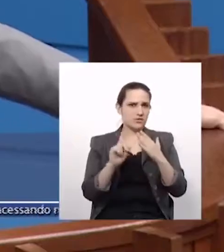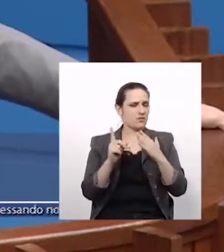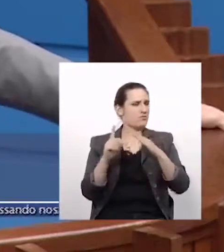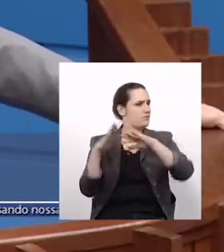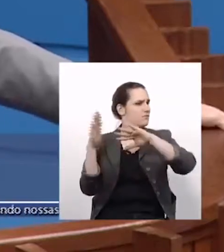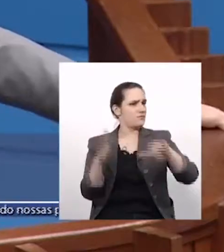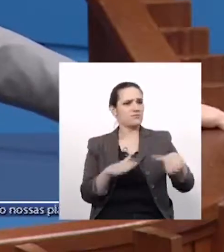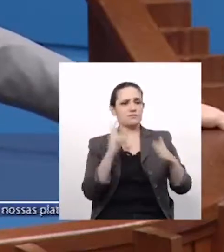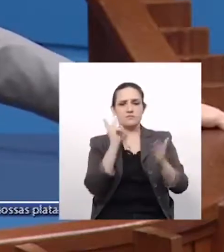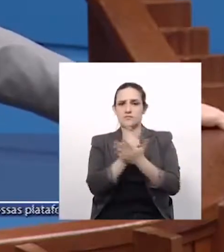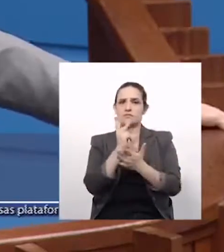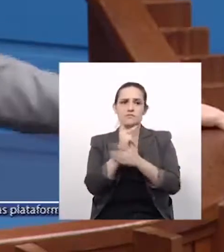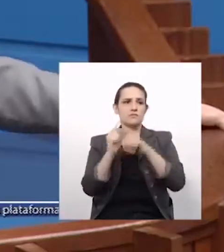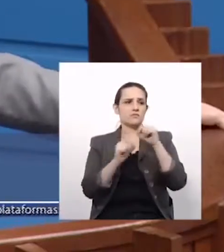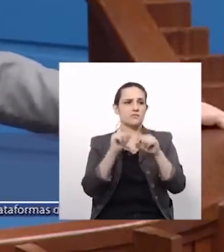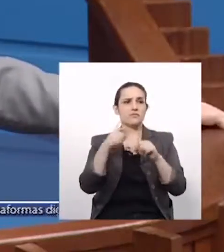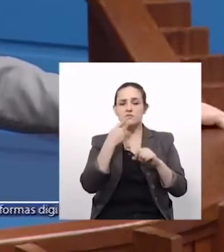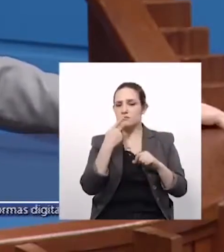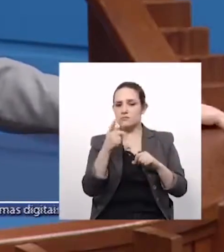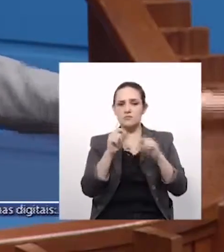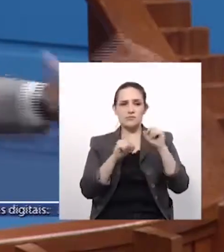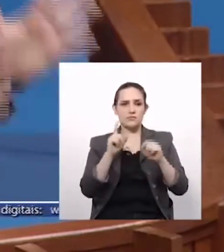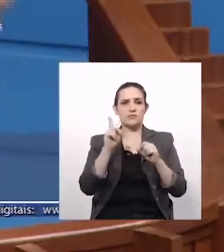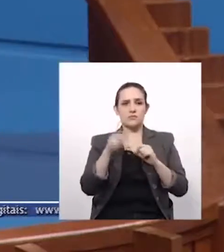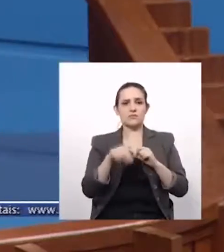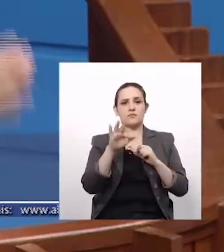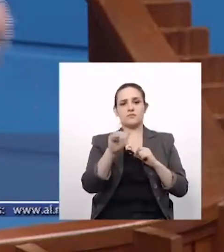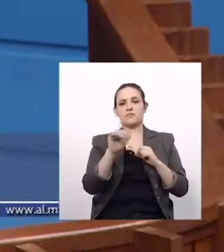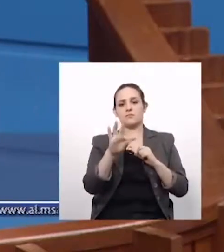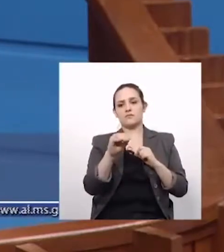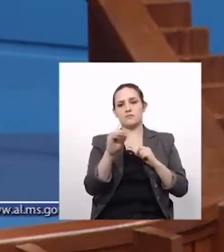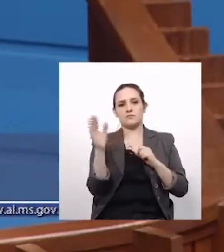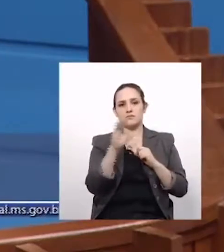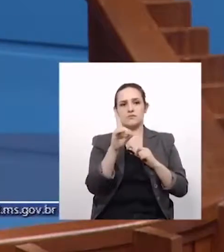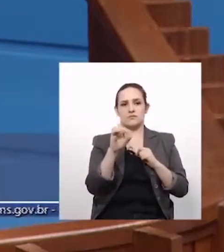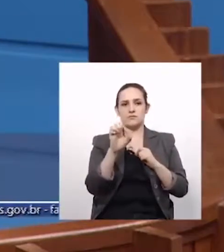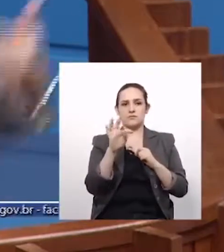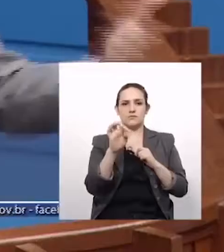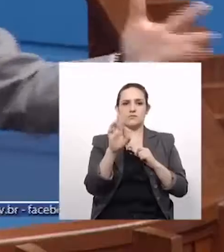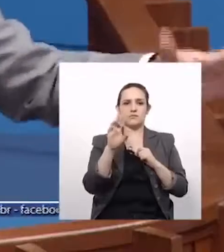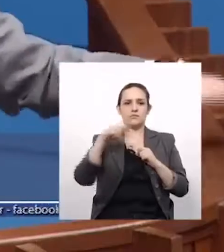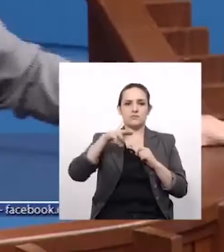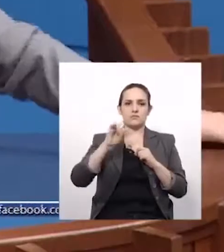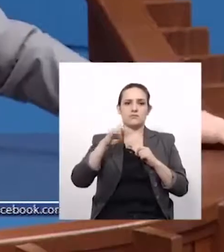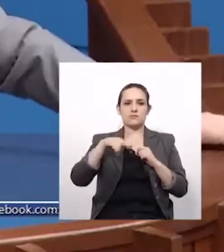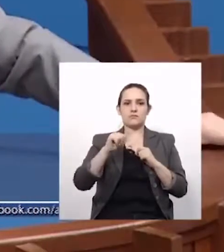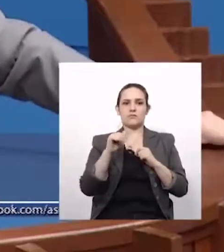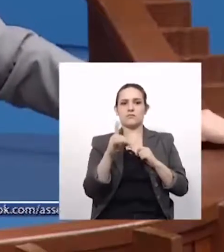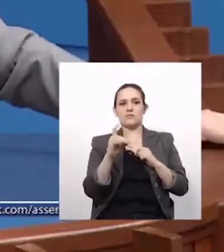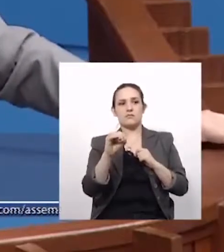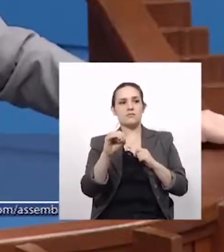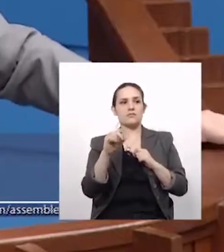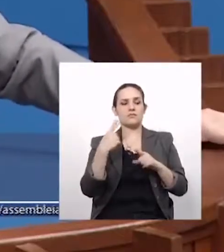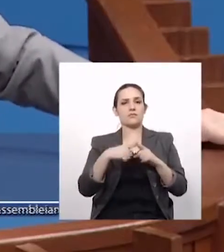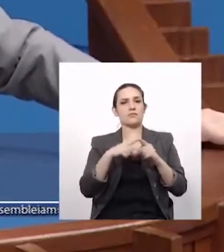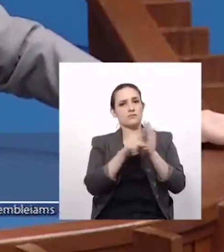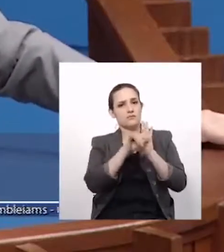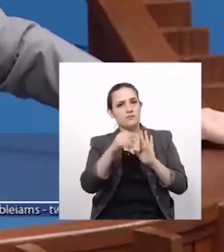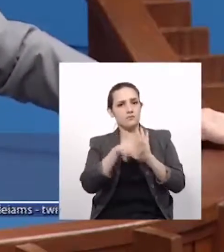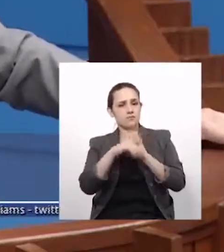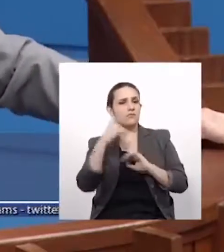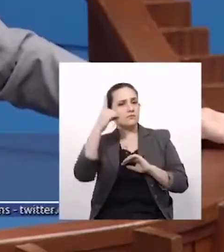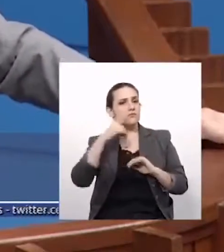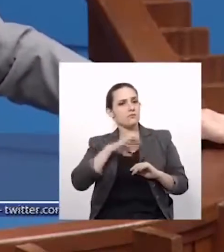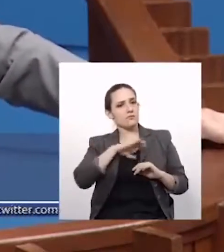dos parlamentares que não assinaram foi exatamente porque não existia no projeto apresentado pelo deputado Capitão Contar